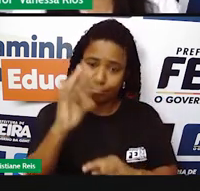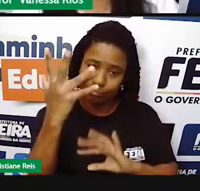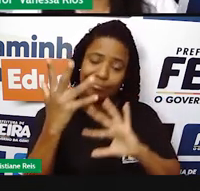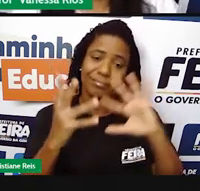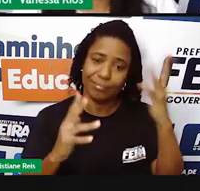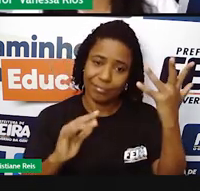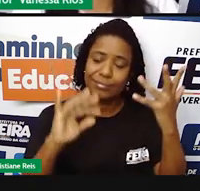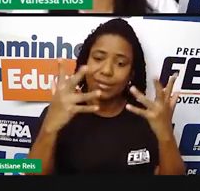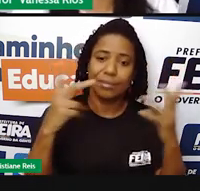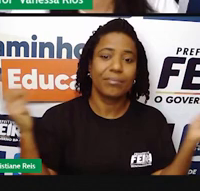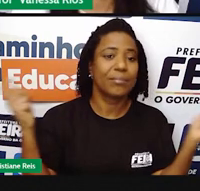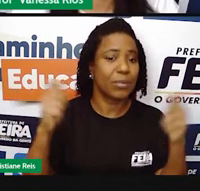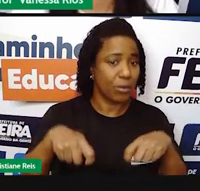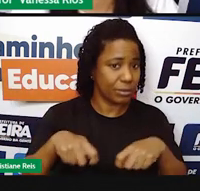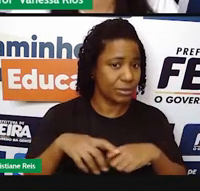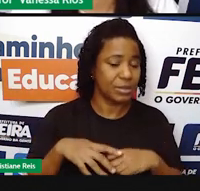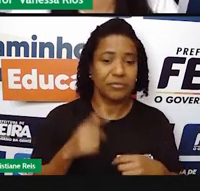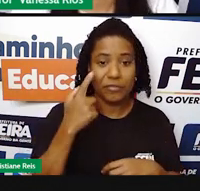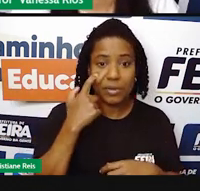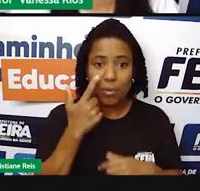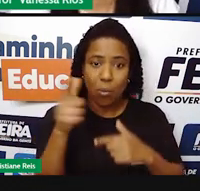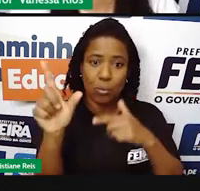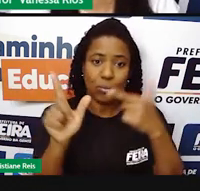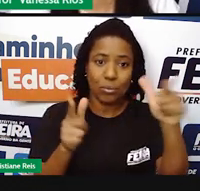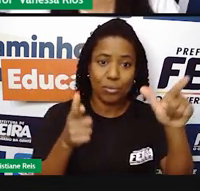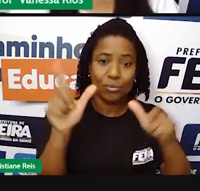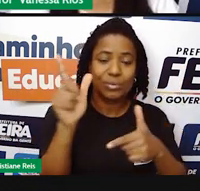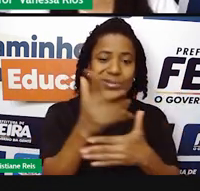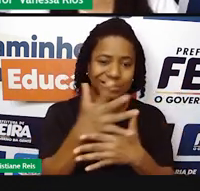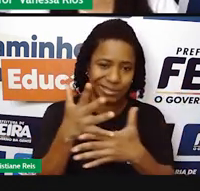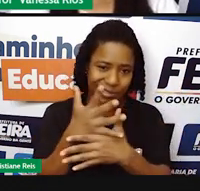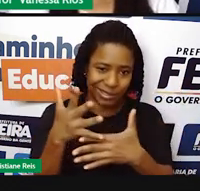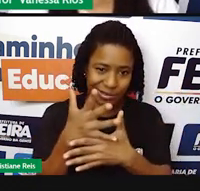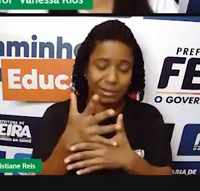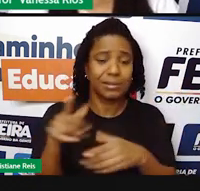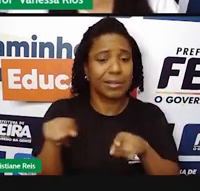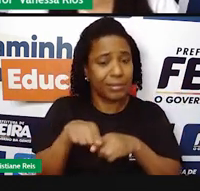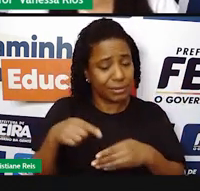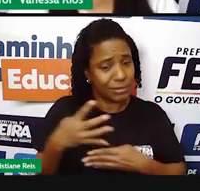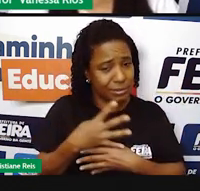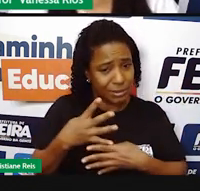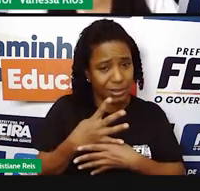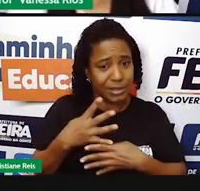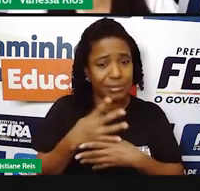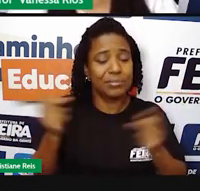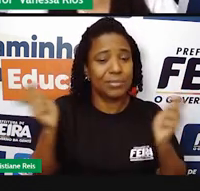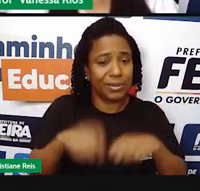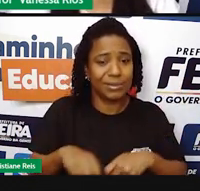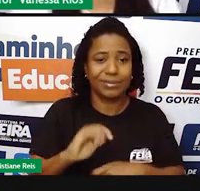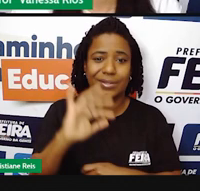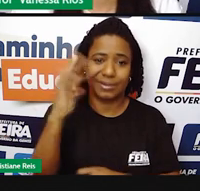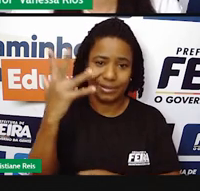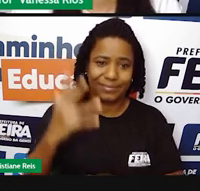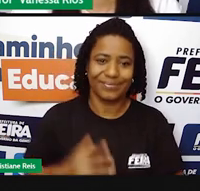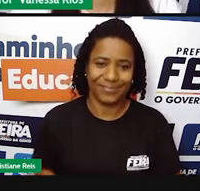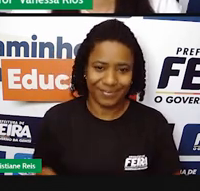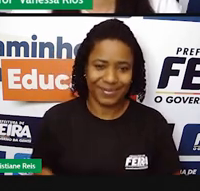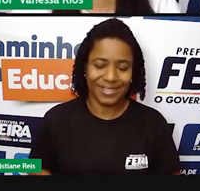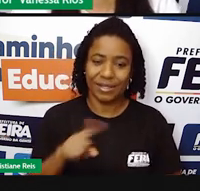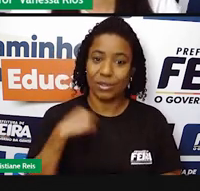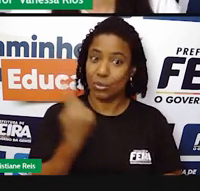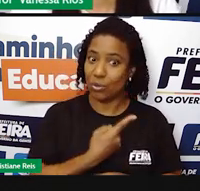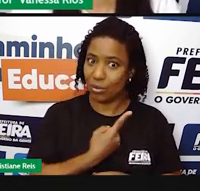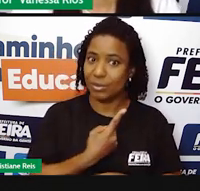mas é algo que a gente vê presente também acontecendo na cidade da gente. E, de repente, a gente pode aí exercer a nossa